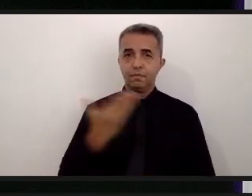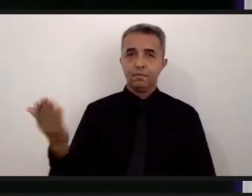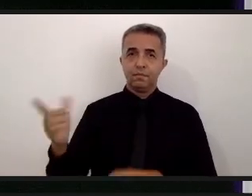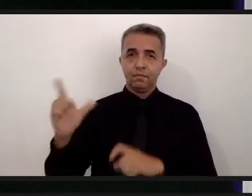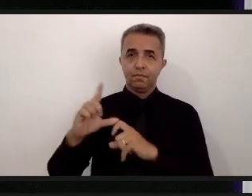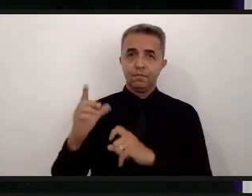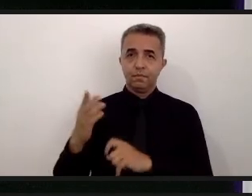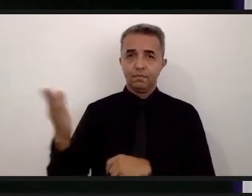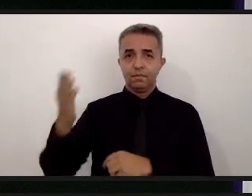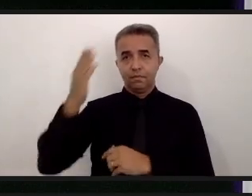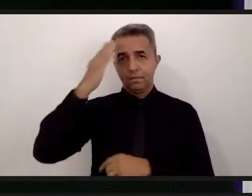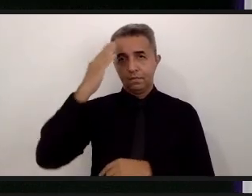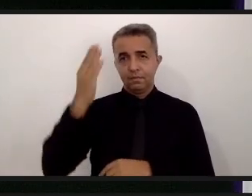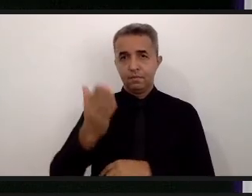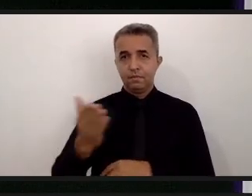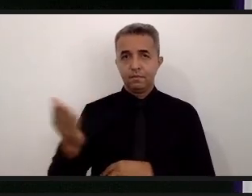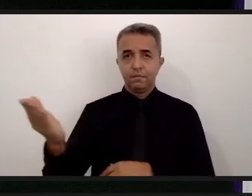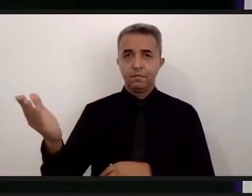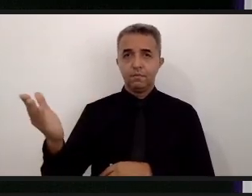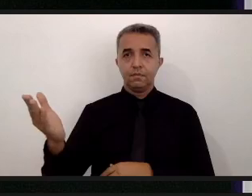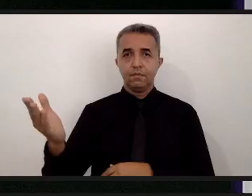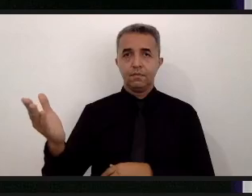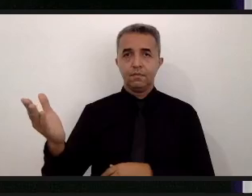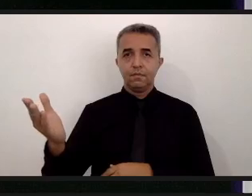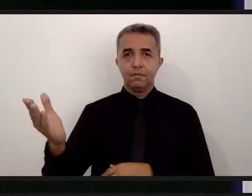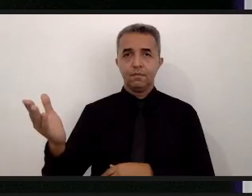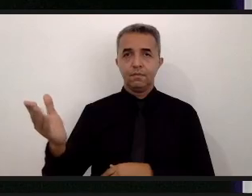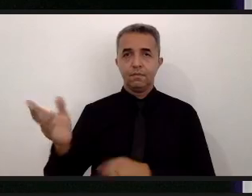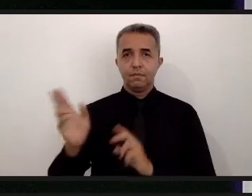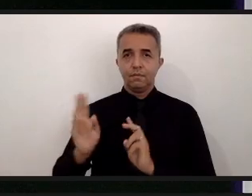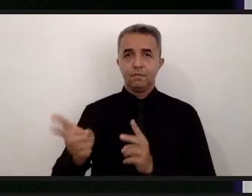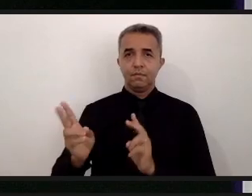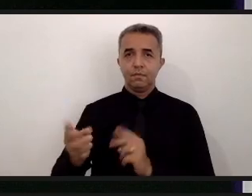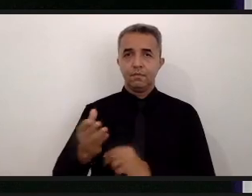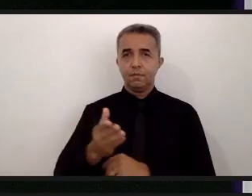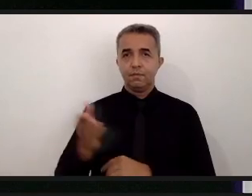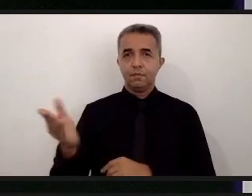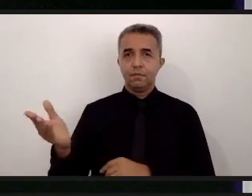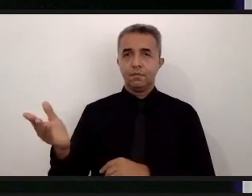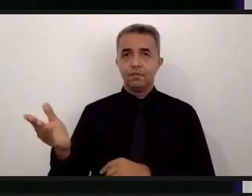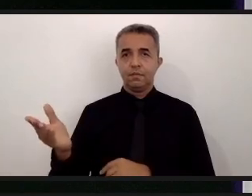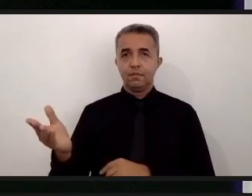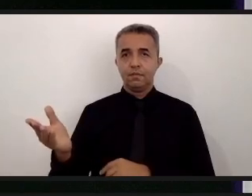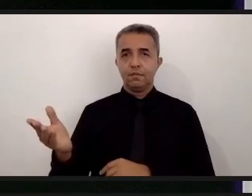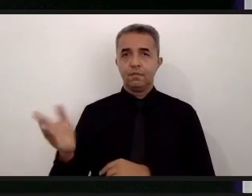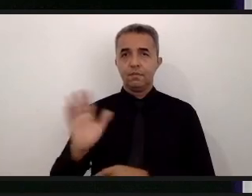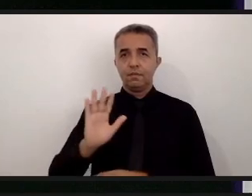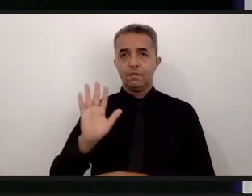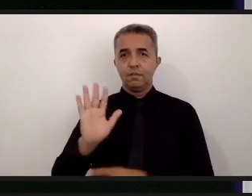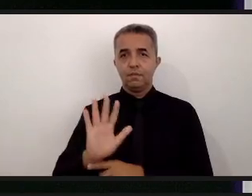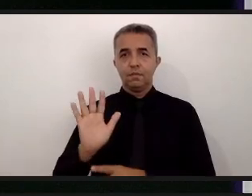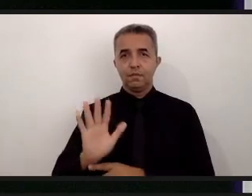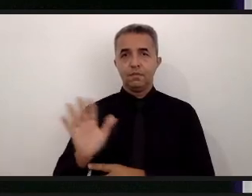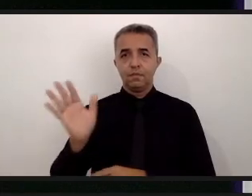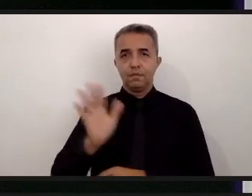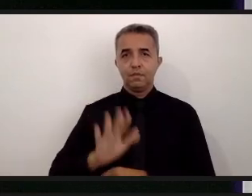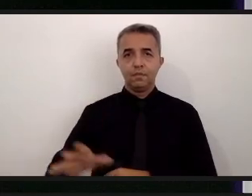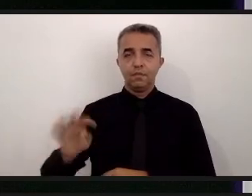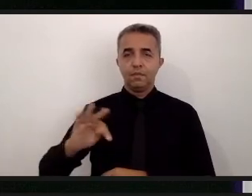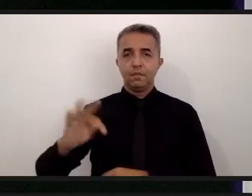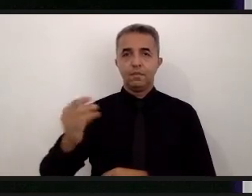Fernando. Muito obrigada por estar sempre em prol das causas, em benefício de